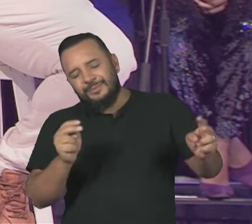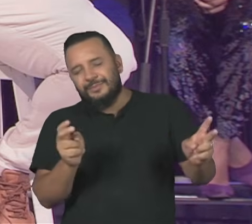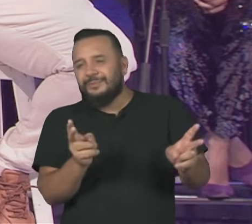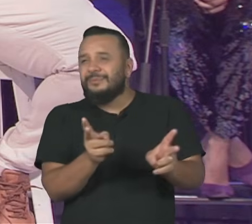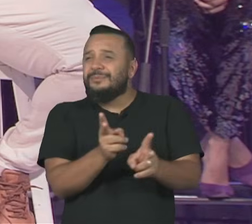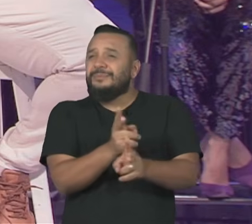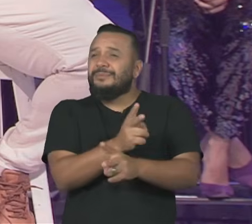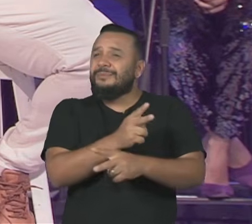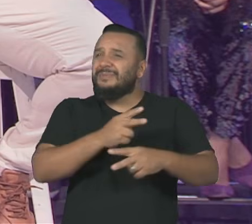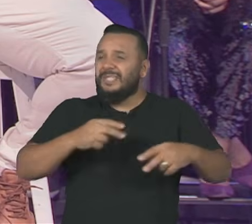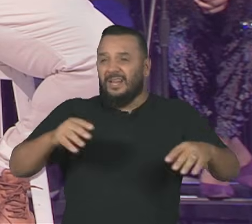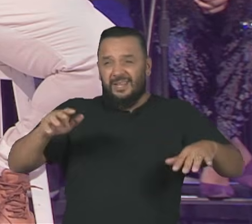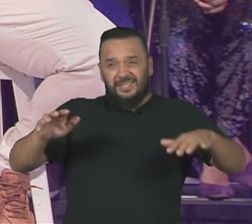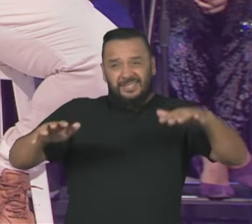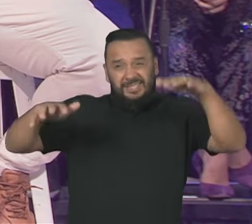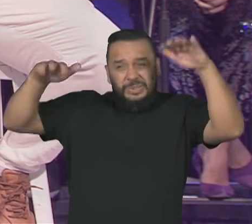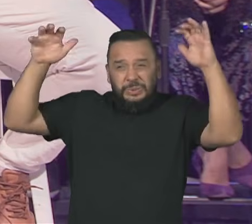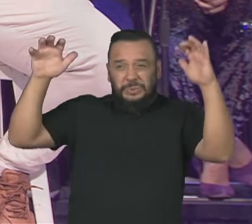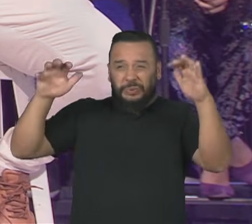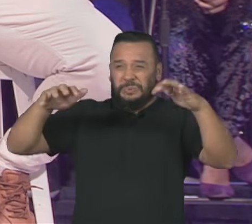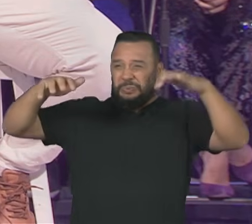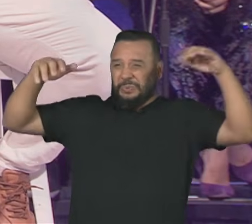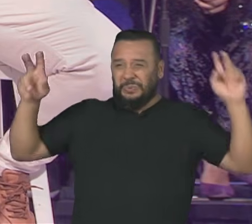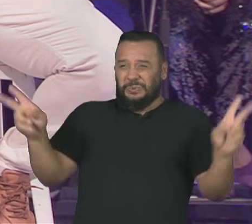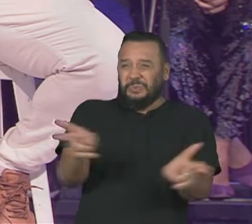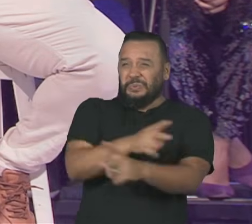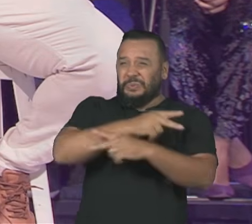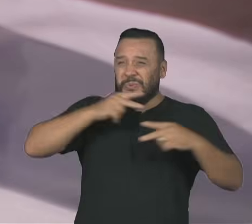venta a tempestade,